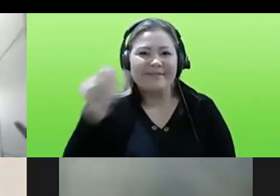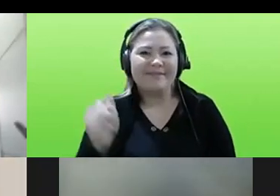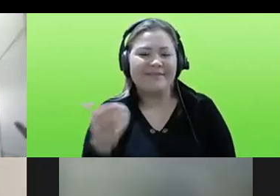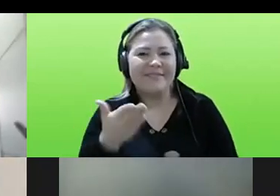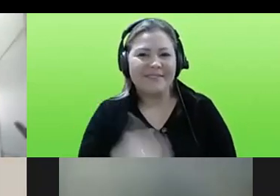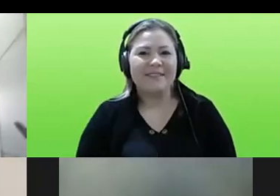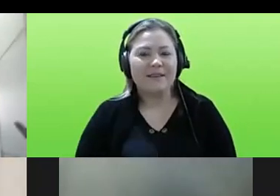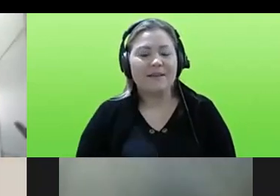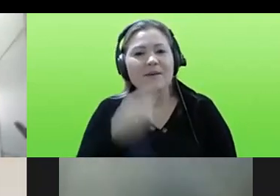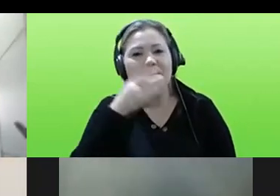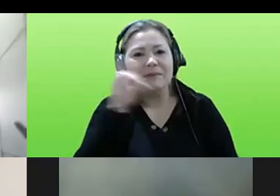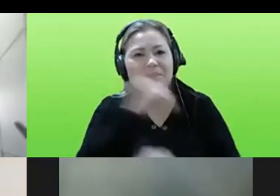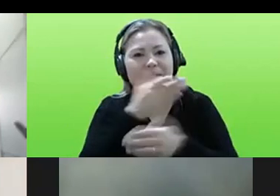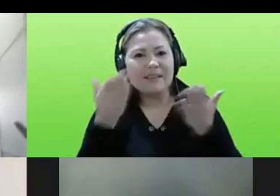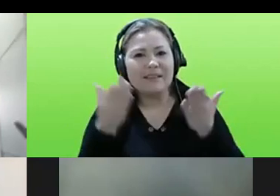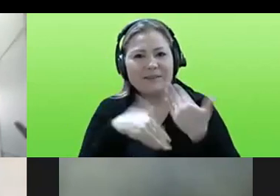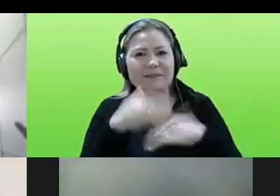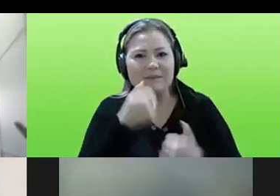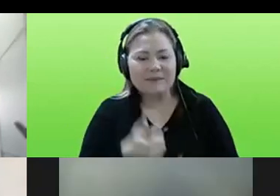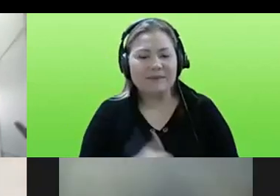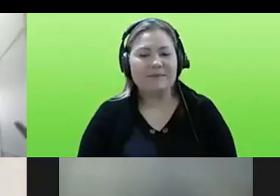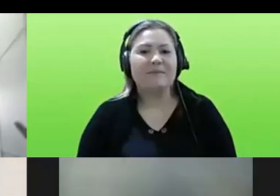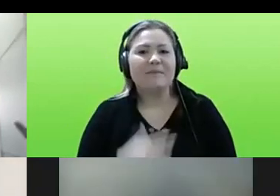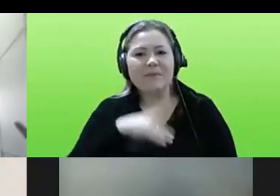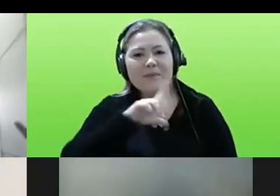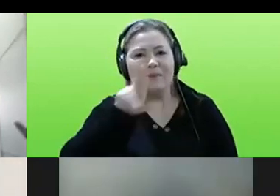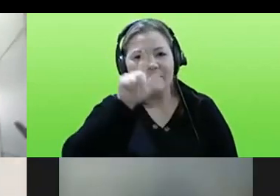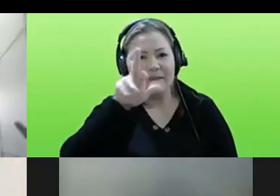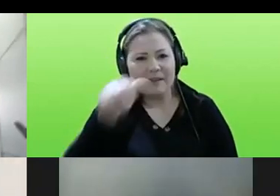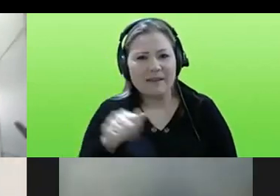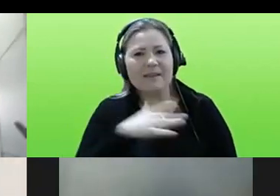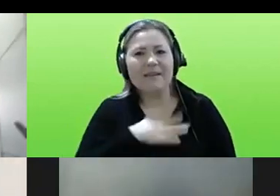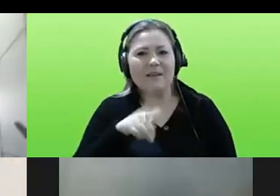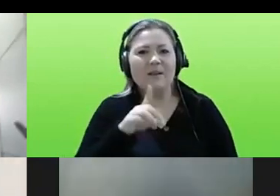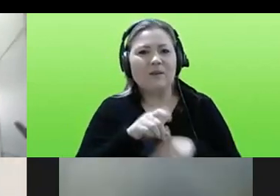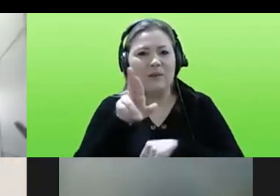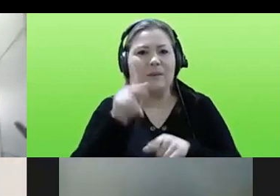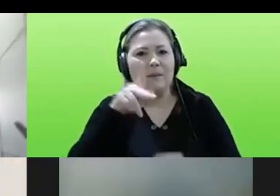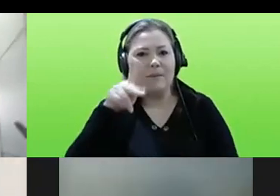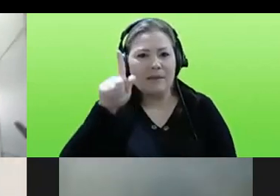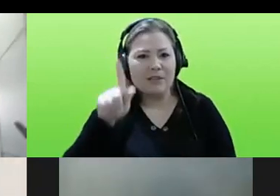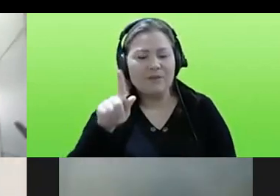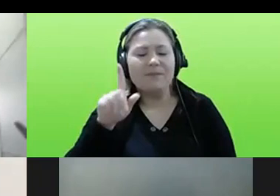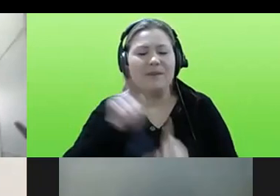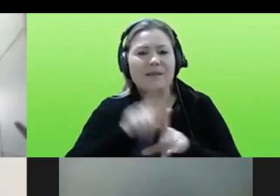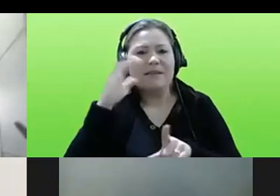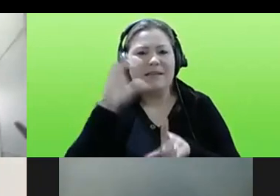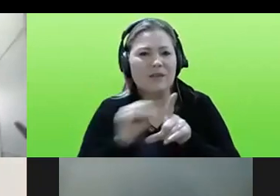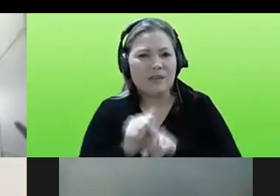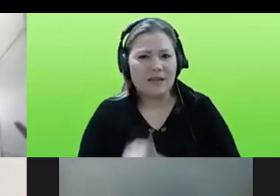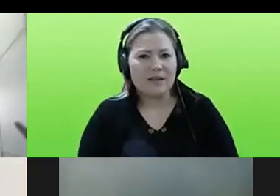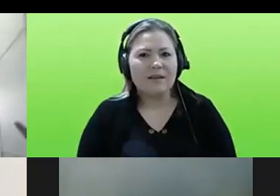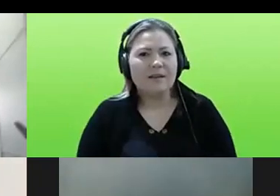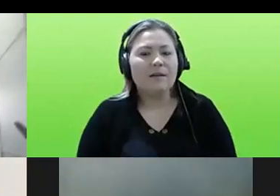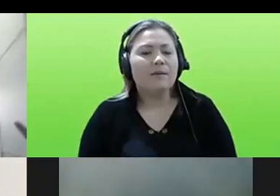Oi, pessoal. Bom dia. Tudo bem? Então, eu sou a Lara. Eu sou doutoranda do PPG Ciências Sociais, orientando do PFM. E